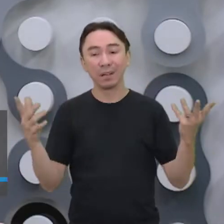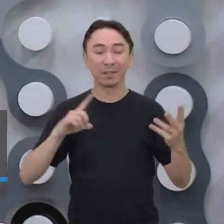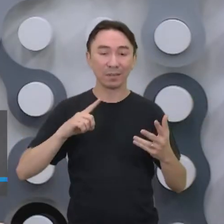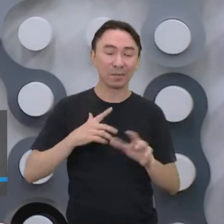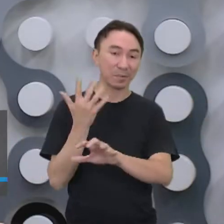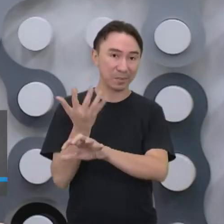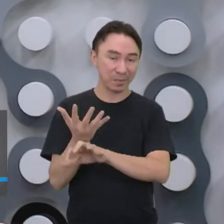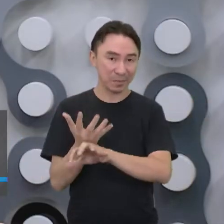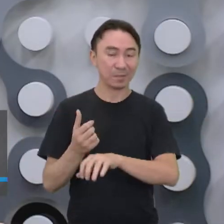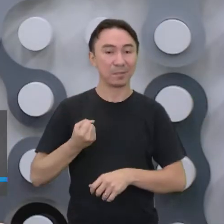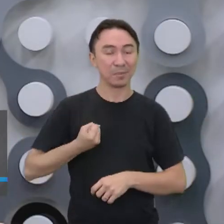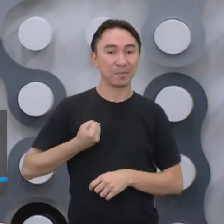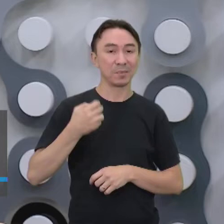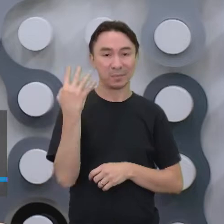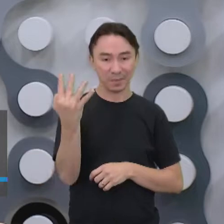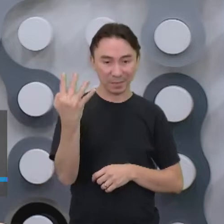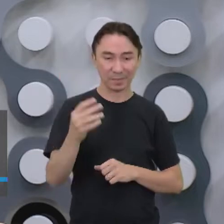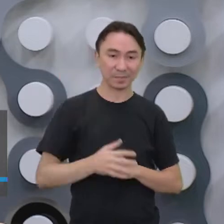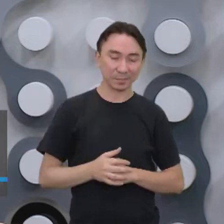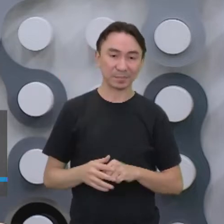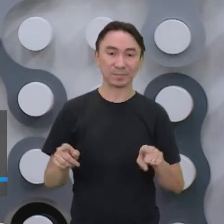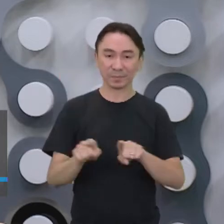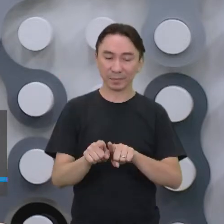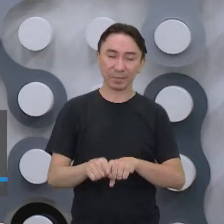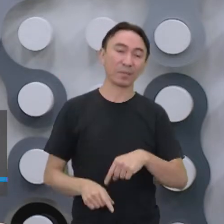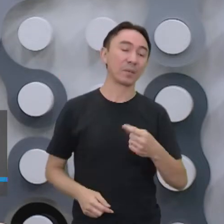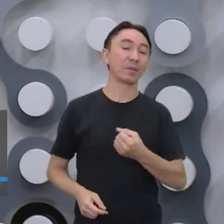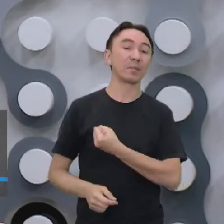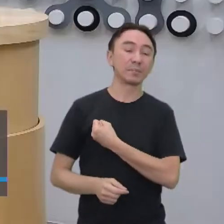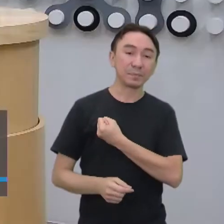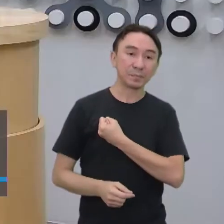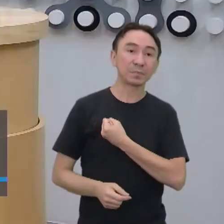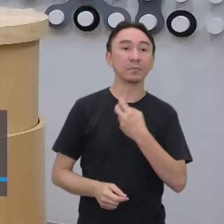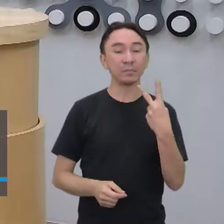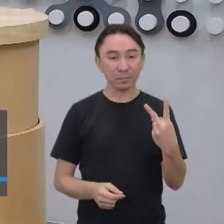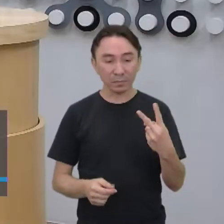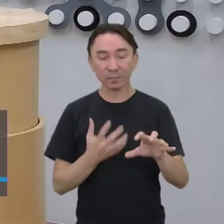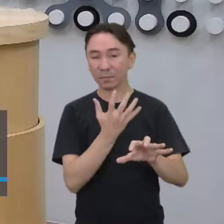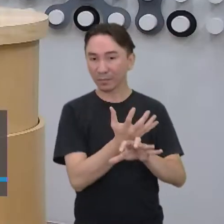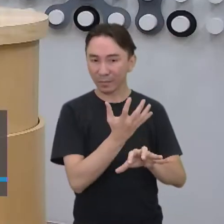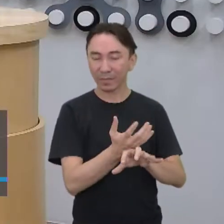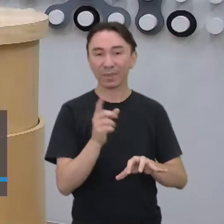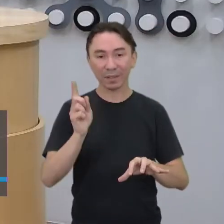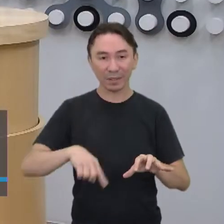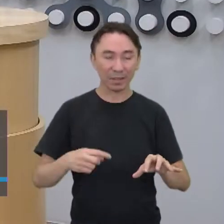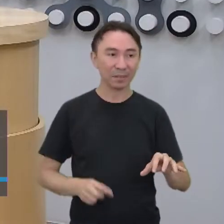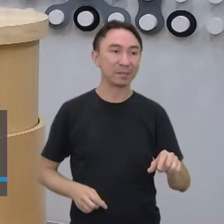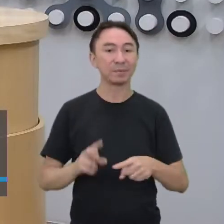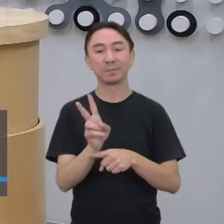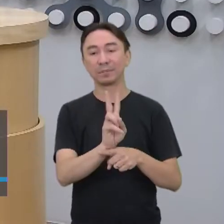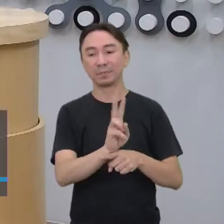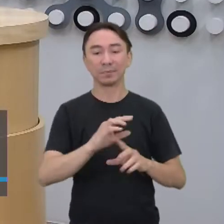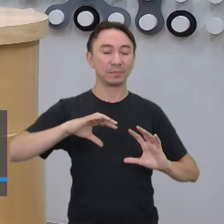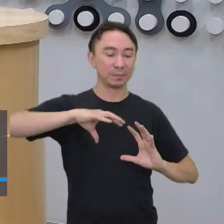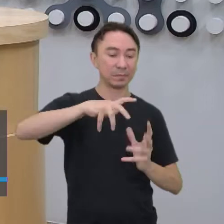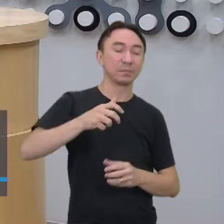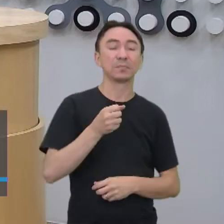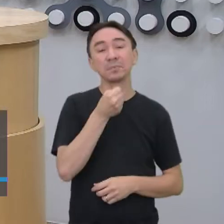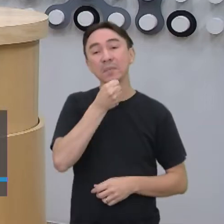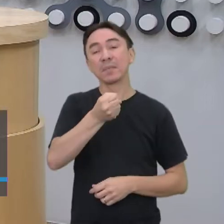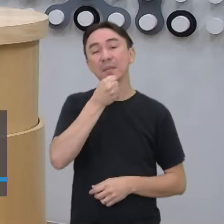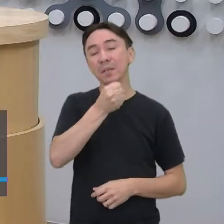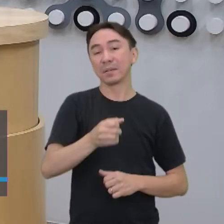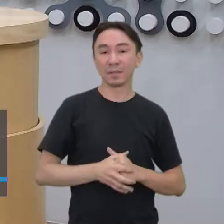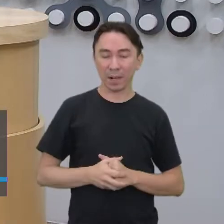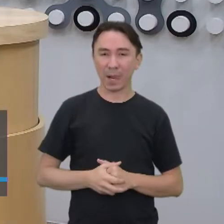número 2, Observatório de Imprensa Internacional. Sim, acontece assim, gente. Quem não acompanhou a aula anterior, o que eu fiz? Na aula